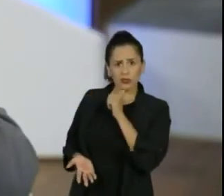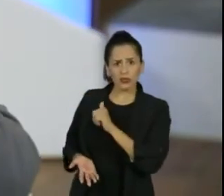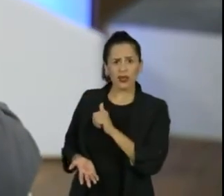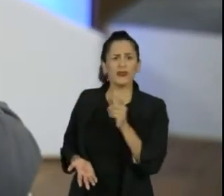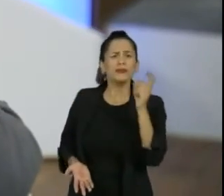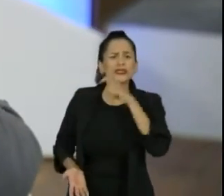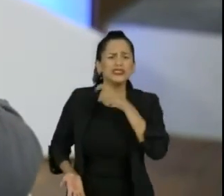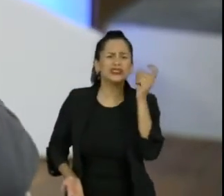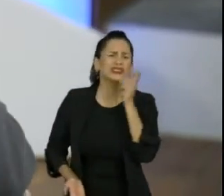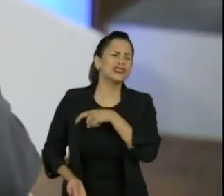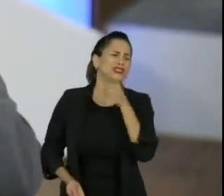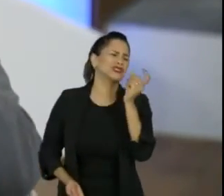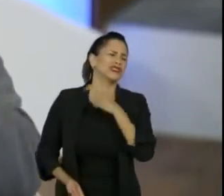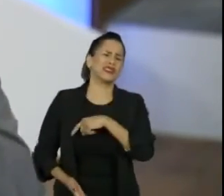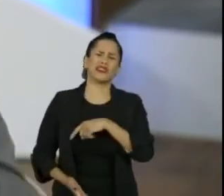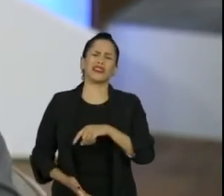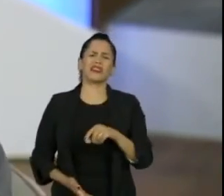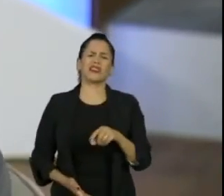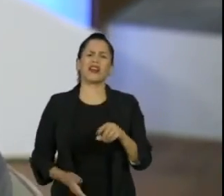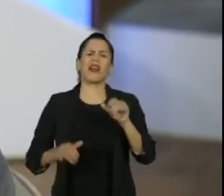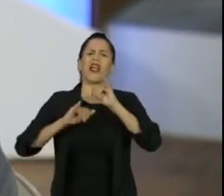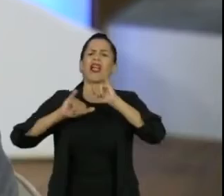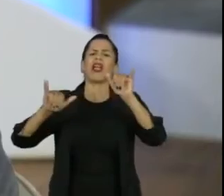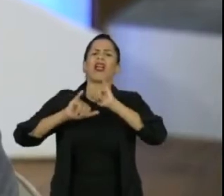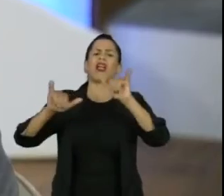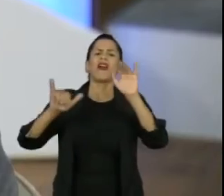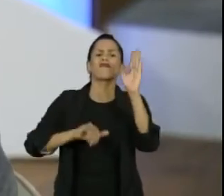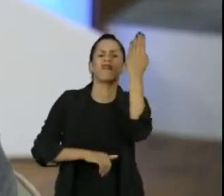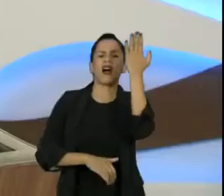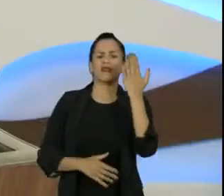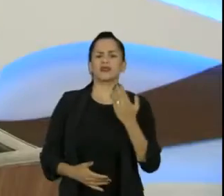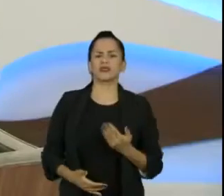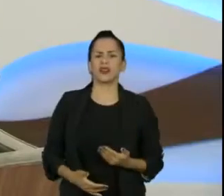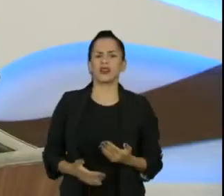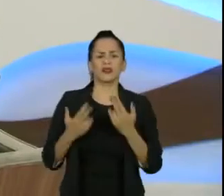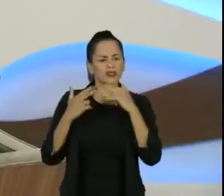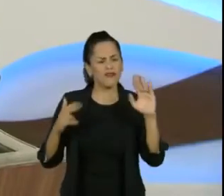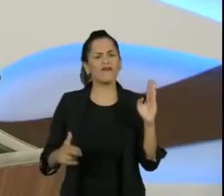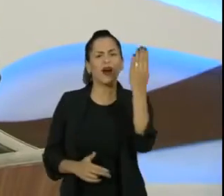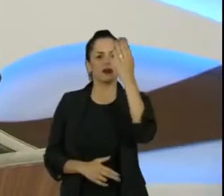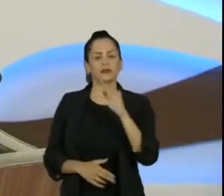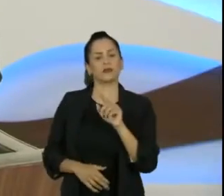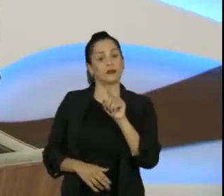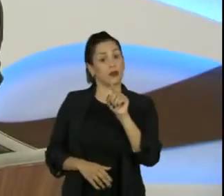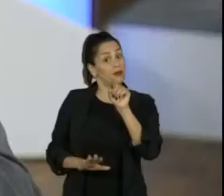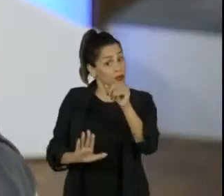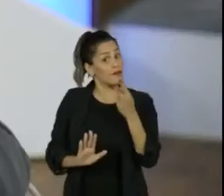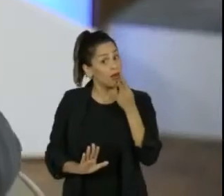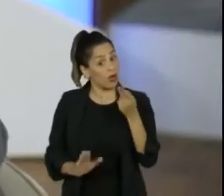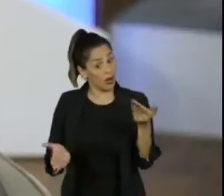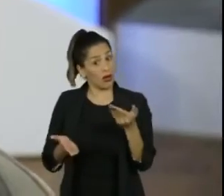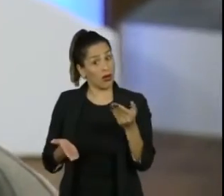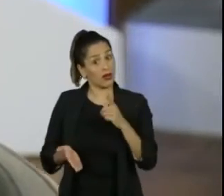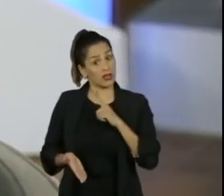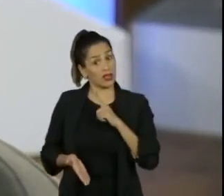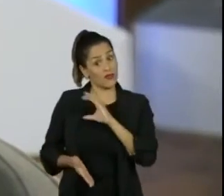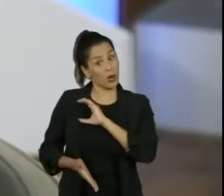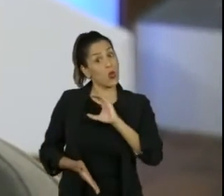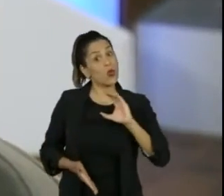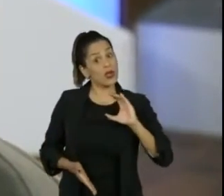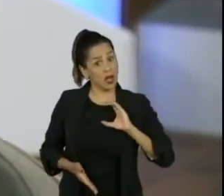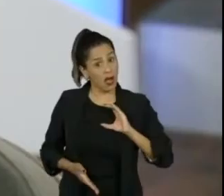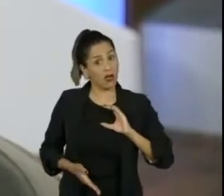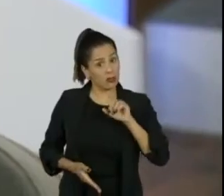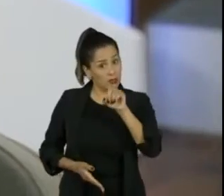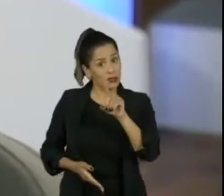mentira. É fake news. Não, o senhor acabou de falar que empregou um cunhado. Não, um concunhado.